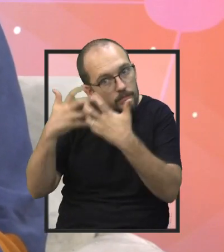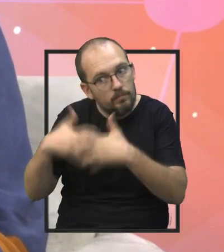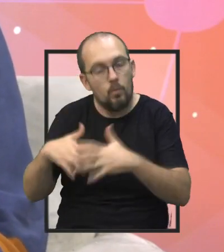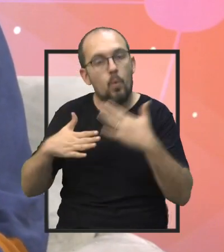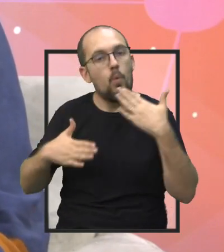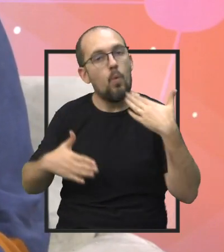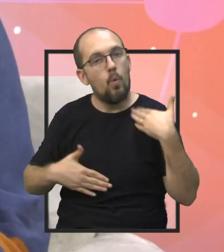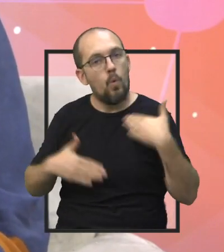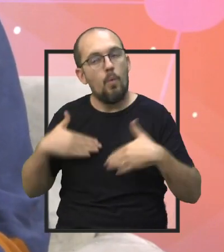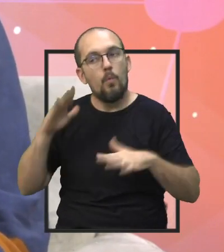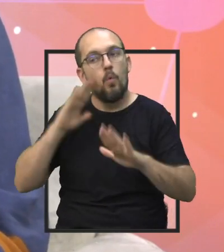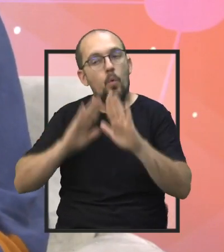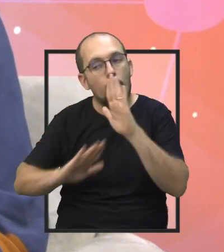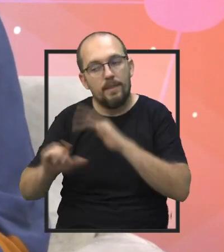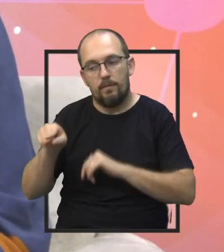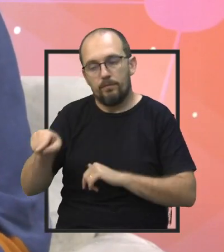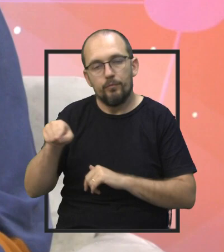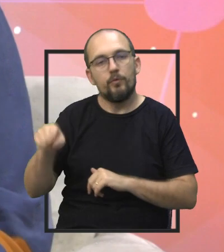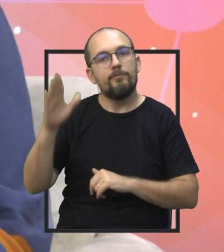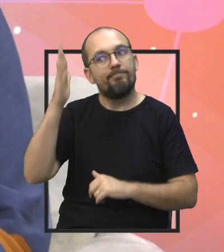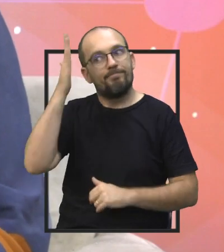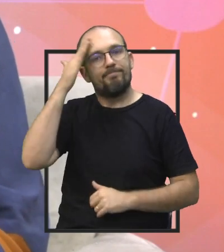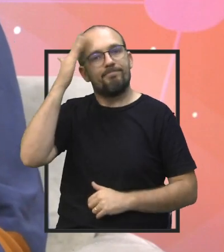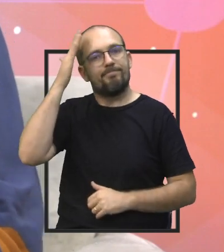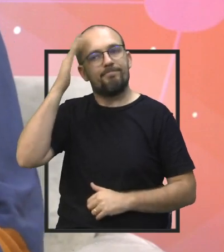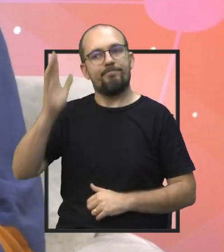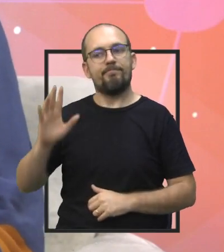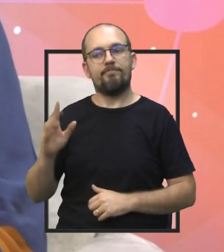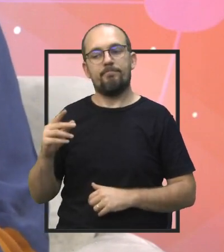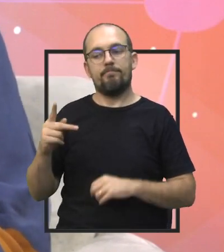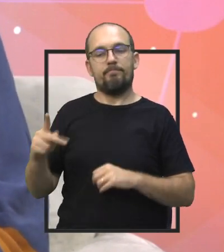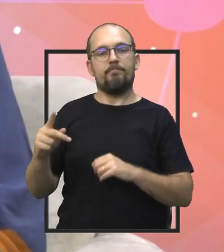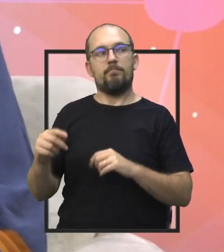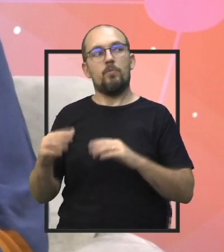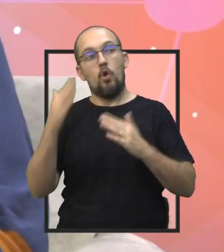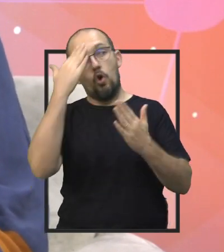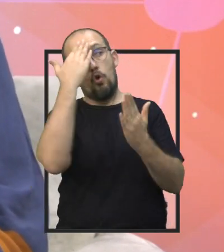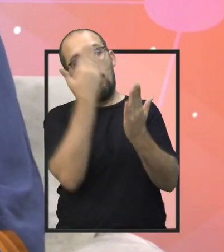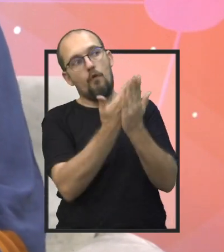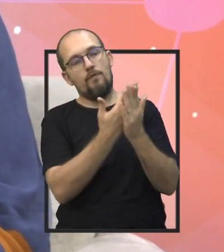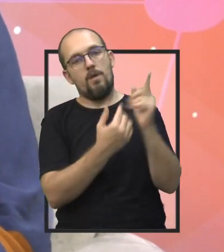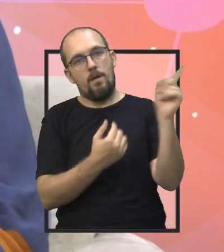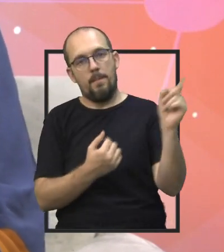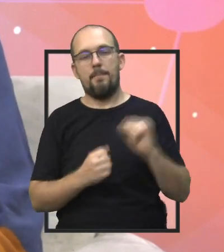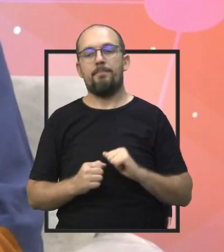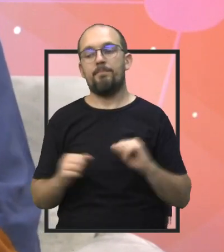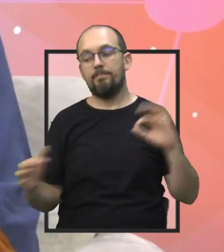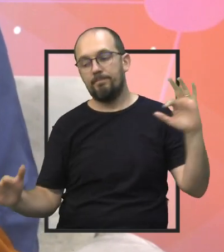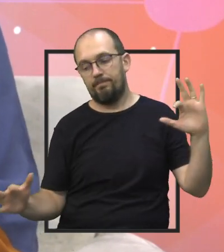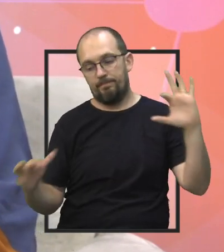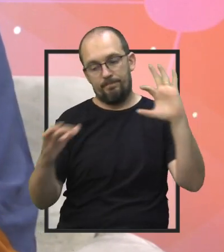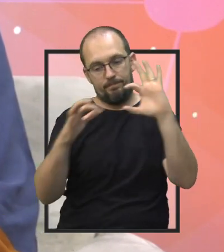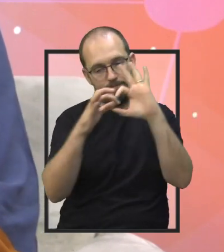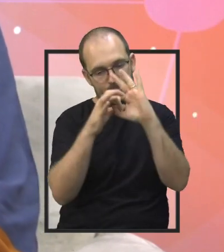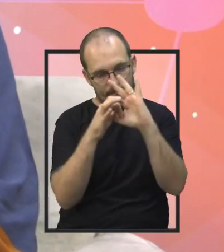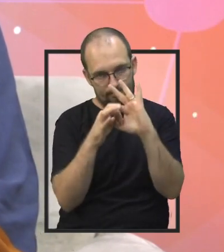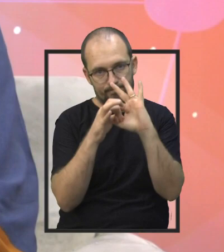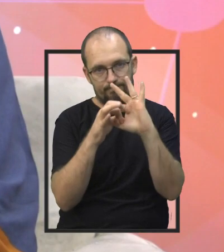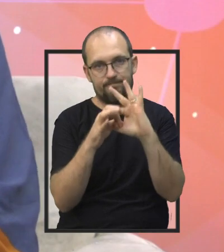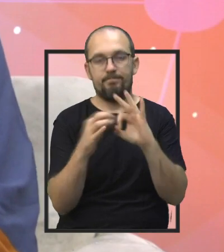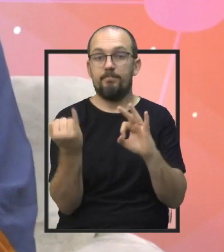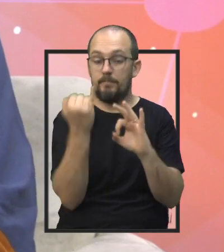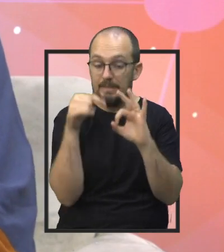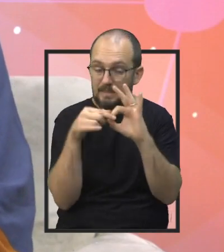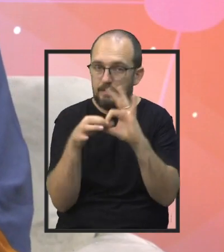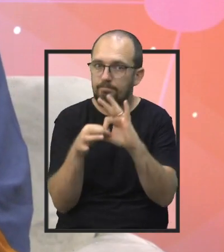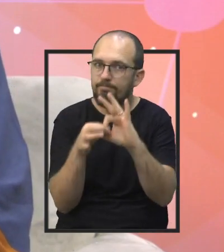reflexão do cuidado, né, com ela mesma e da confiança em um adulto, da referência, do vínculo dela, é